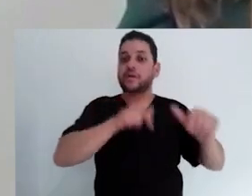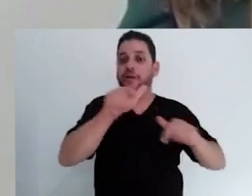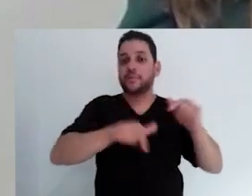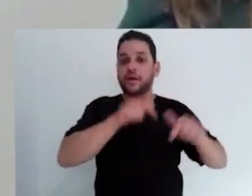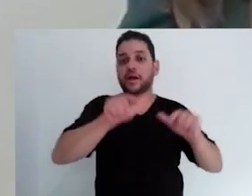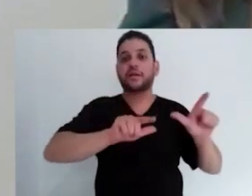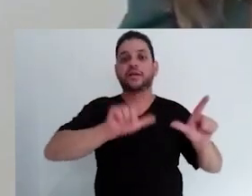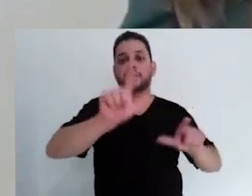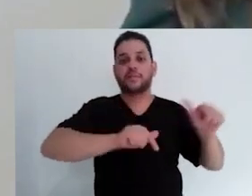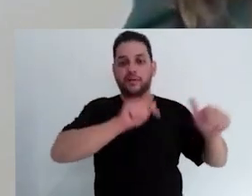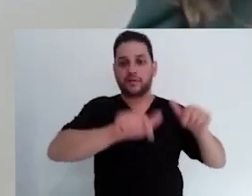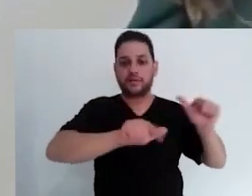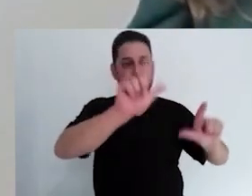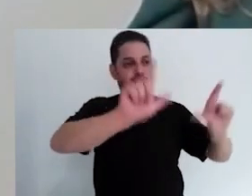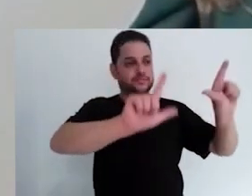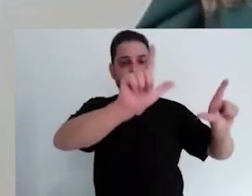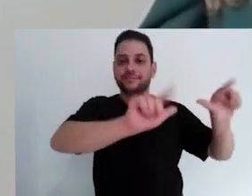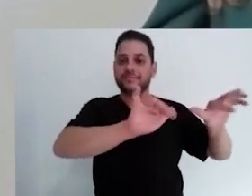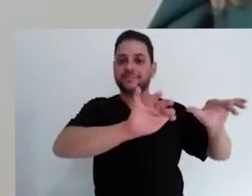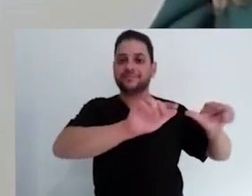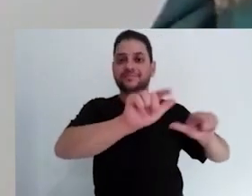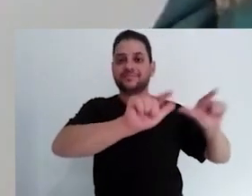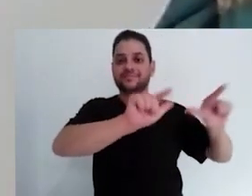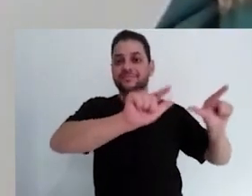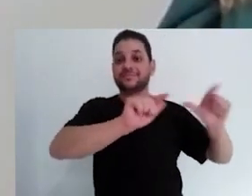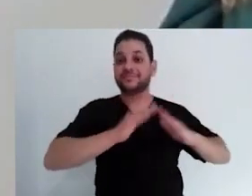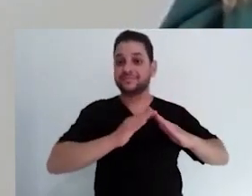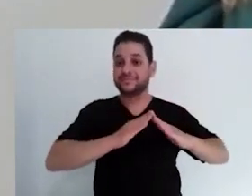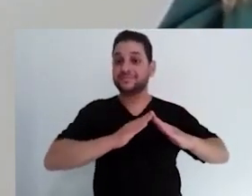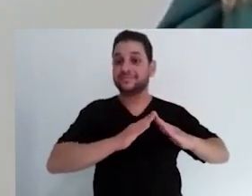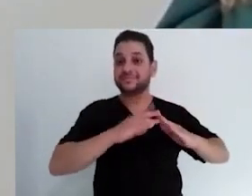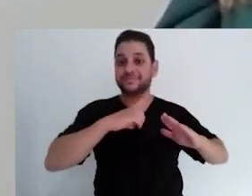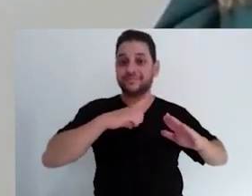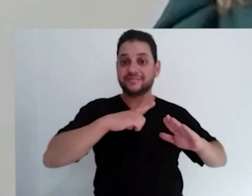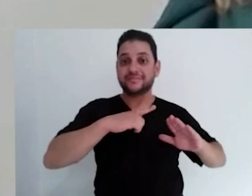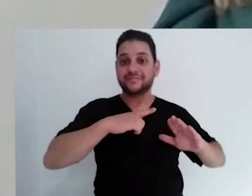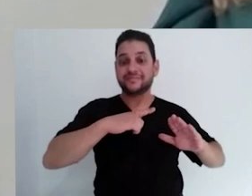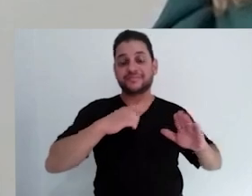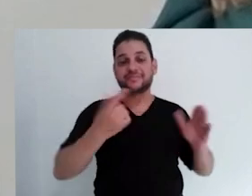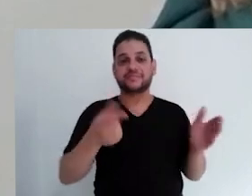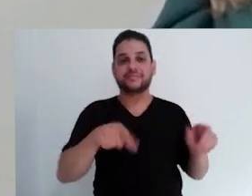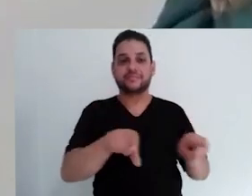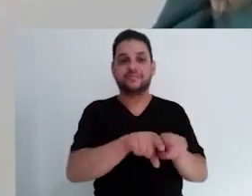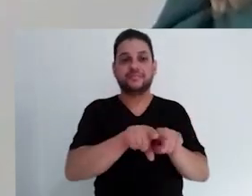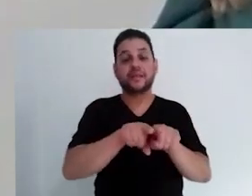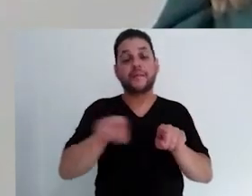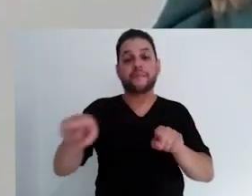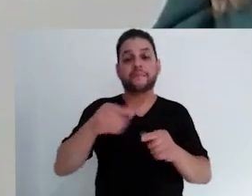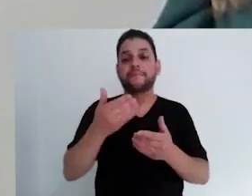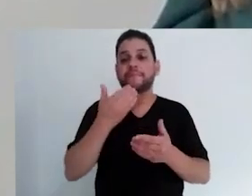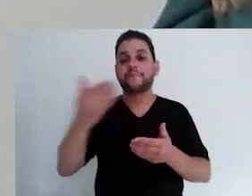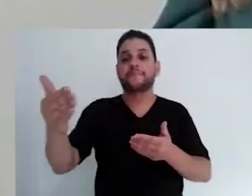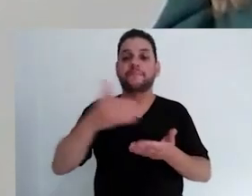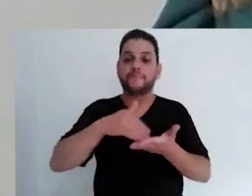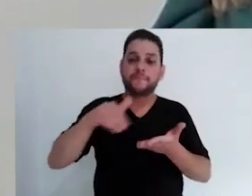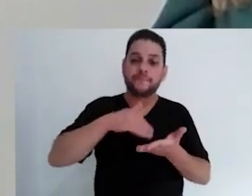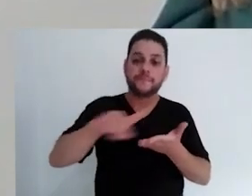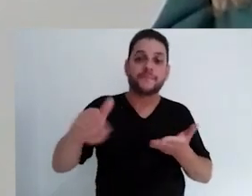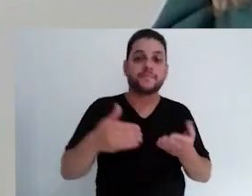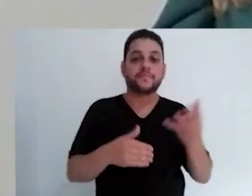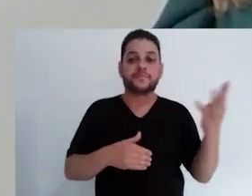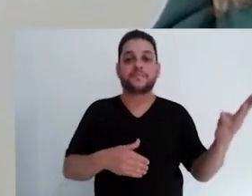office, e formalmente eles são divididos em 23 servidores na secretaria e 4 servidores